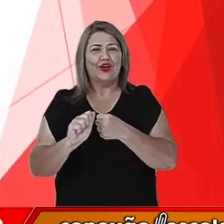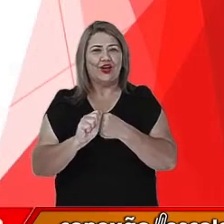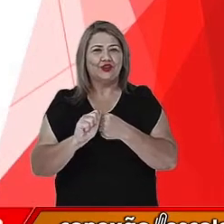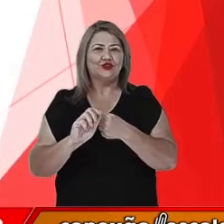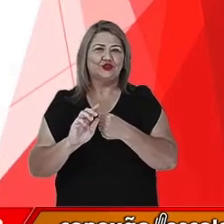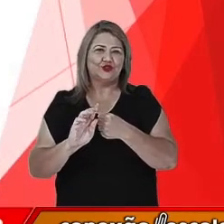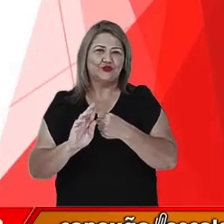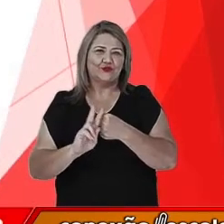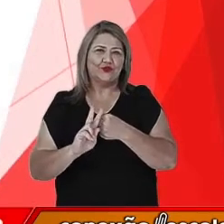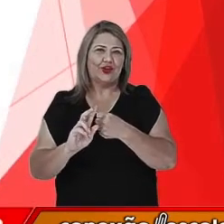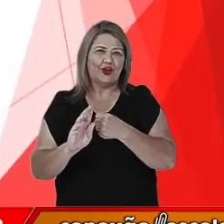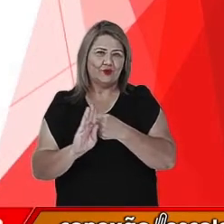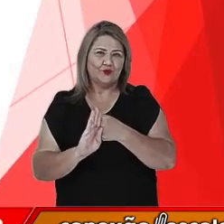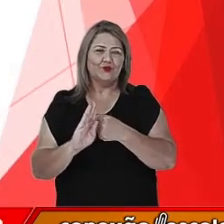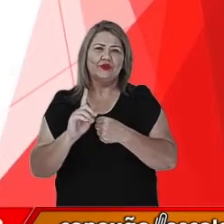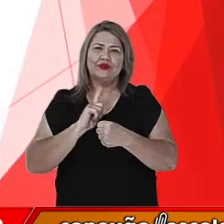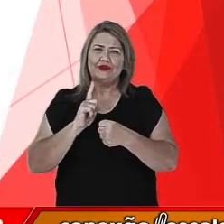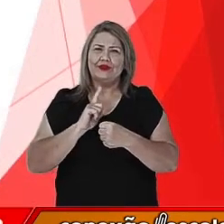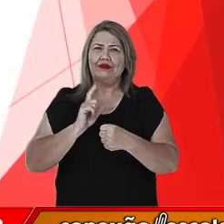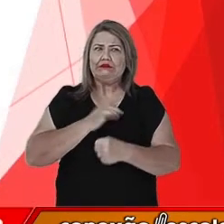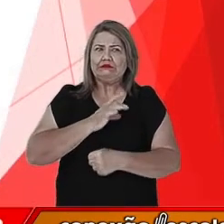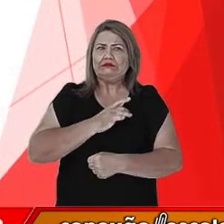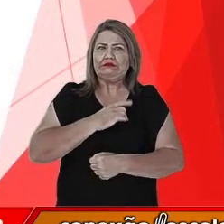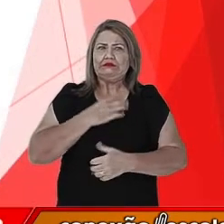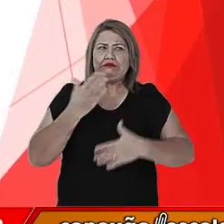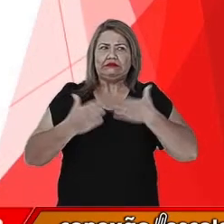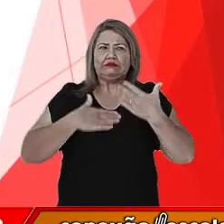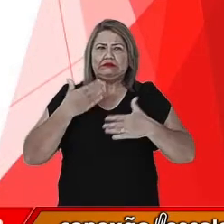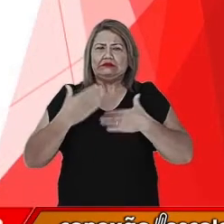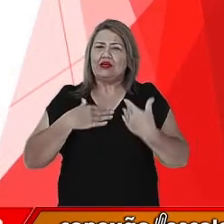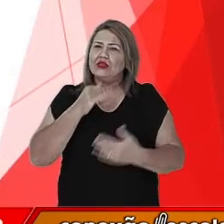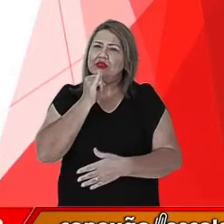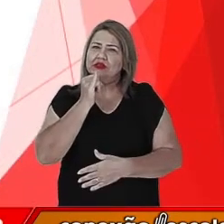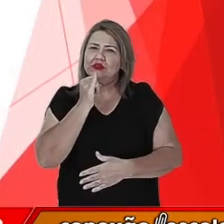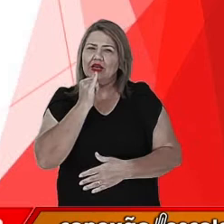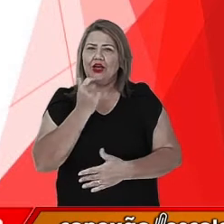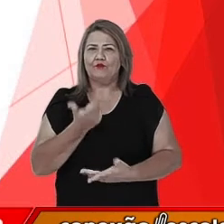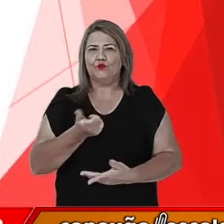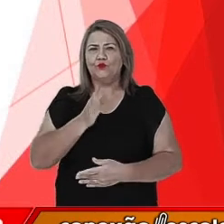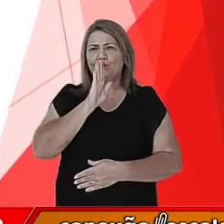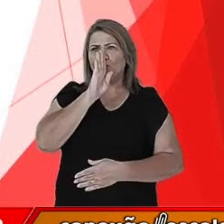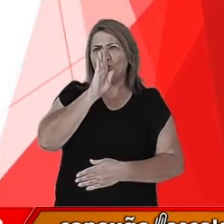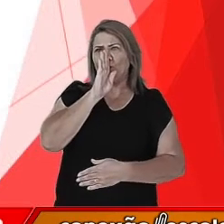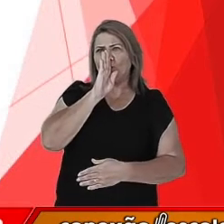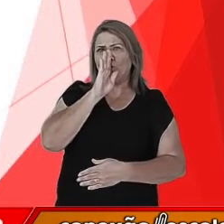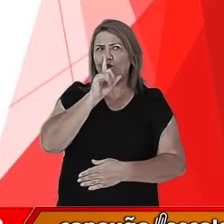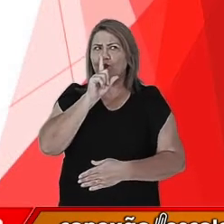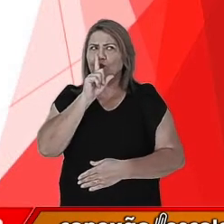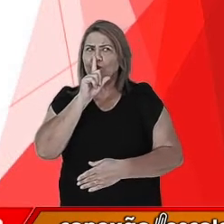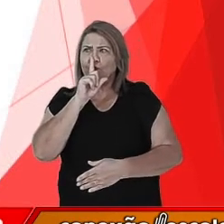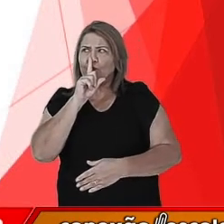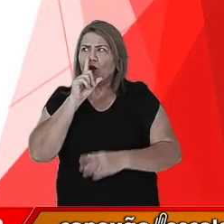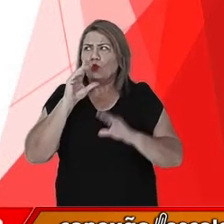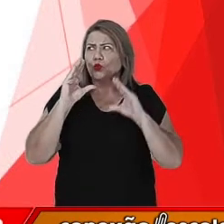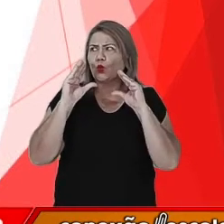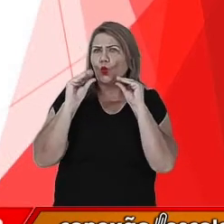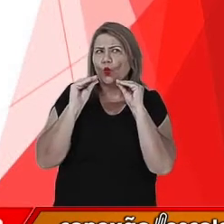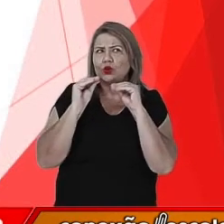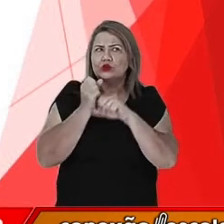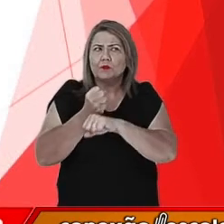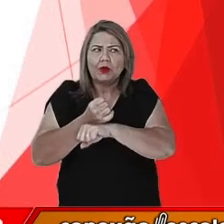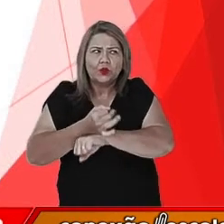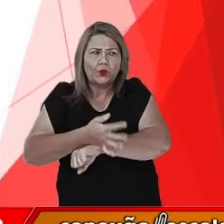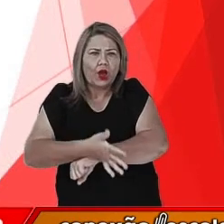também amedrontadora e cheia de suspense. Como, por exemplo, em silêncio, à noite, de